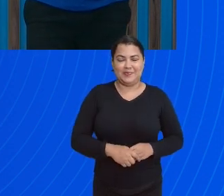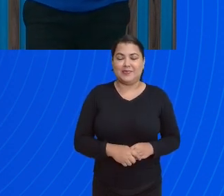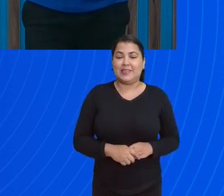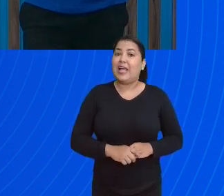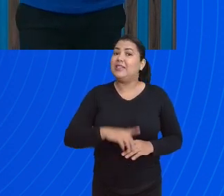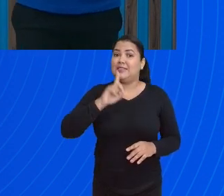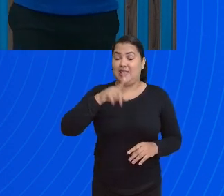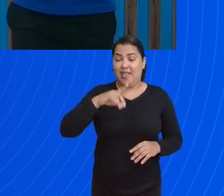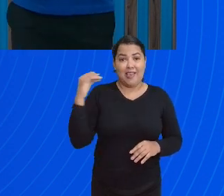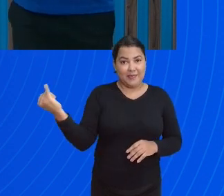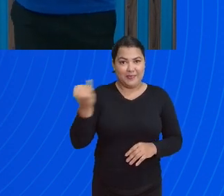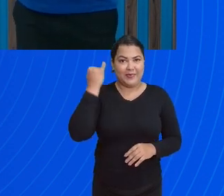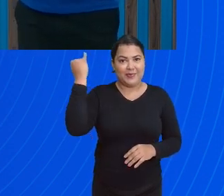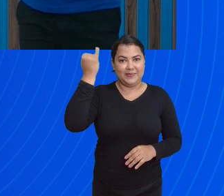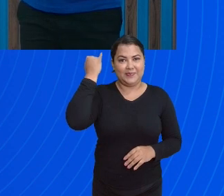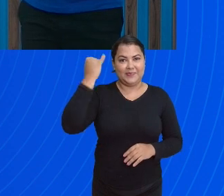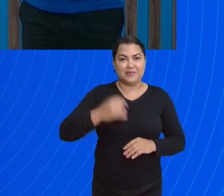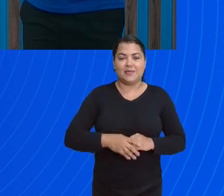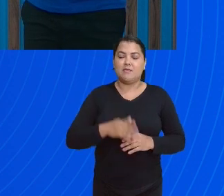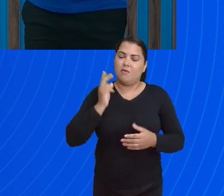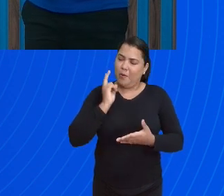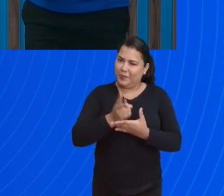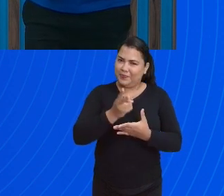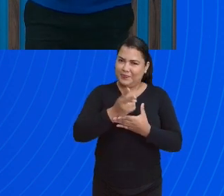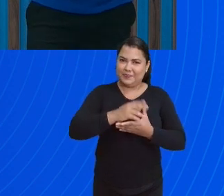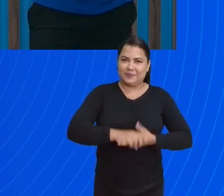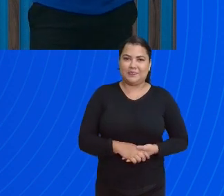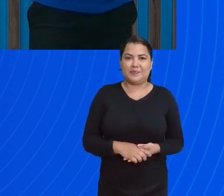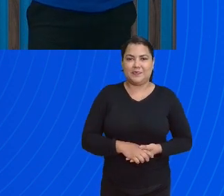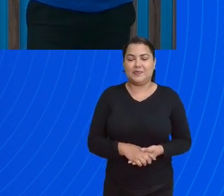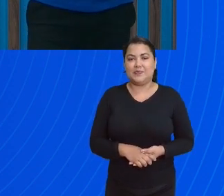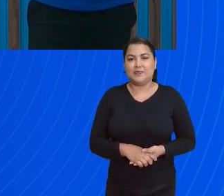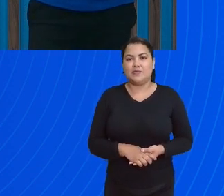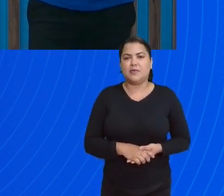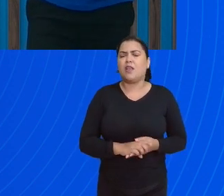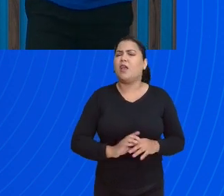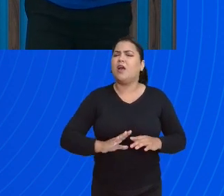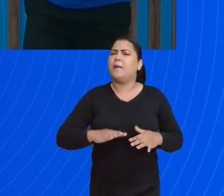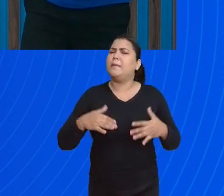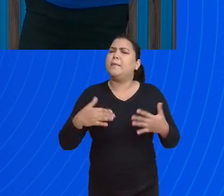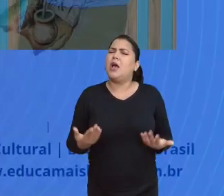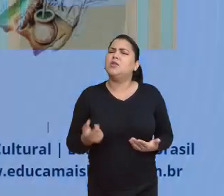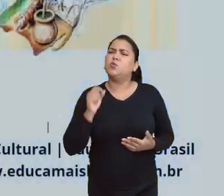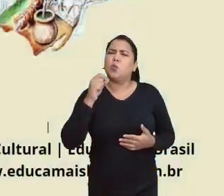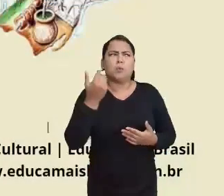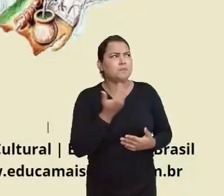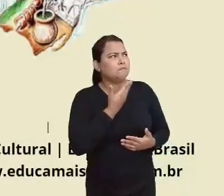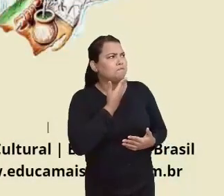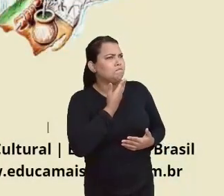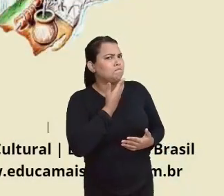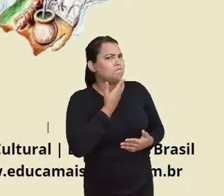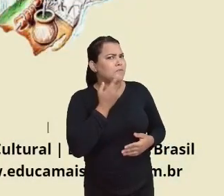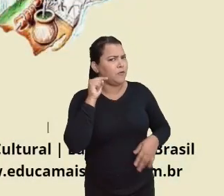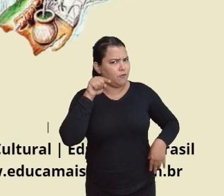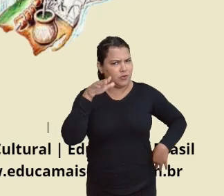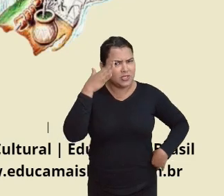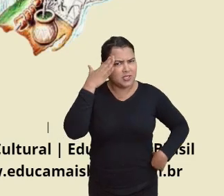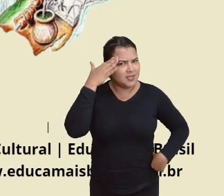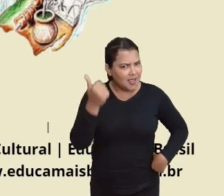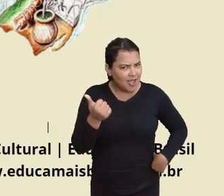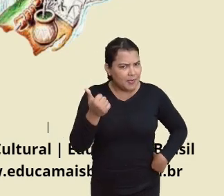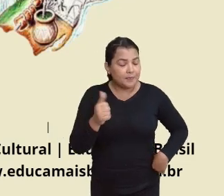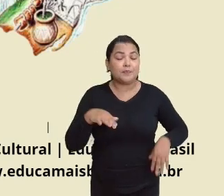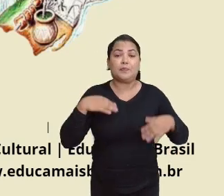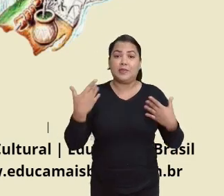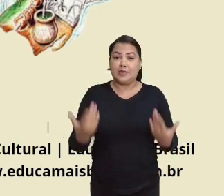é extremamente importante, né, mas vamos seguir. Mas o que é diversidade cultural? Diversidade cultural